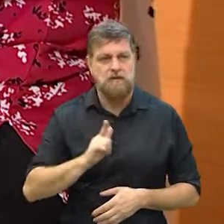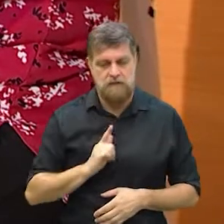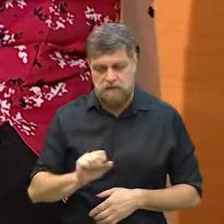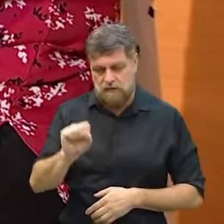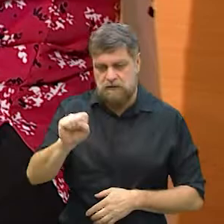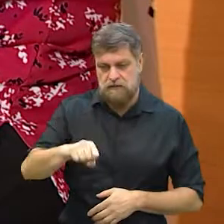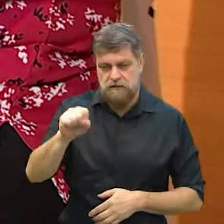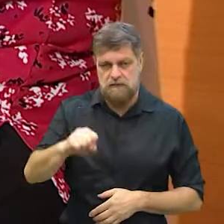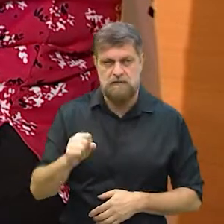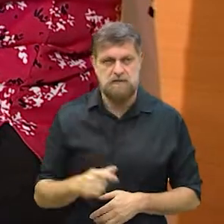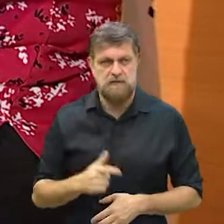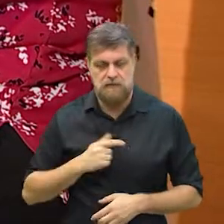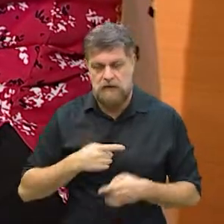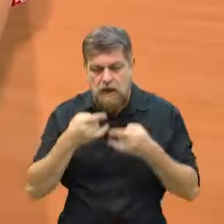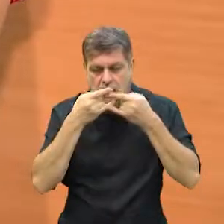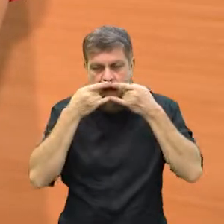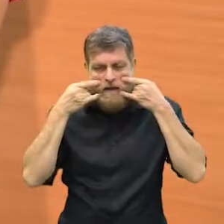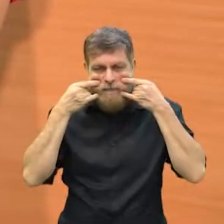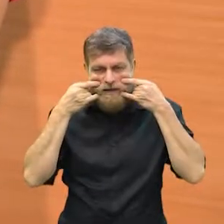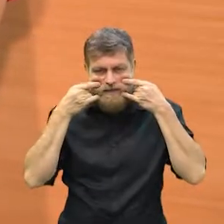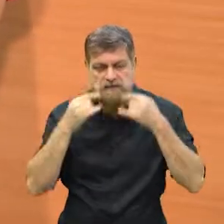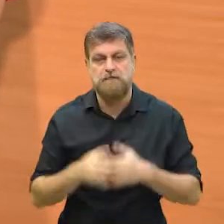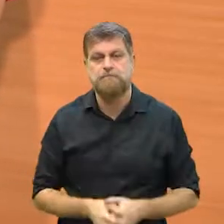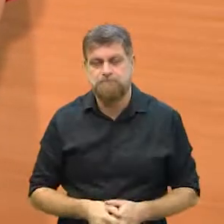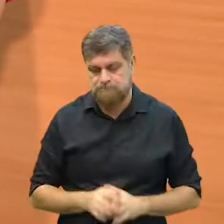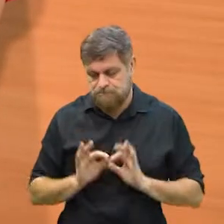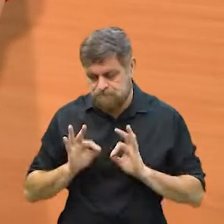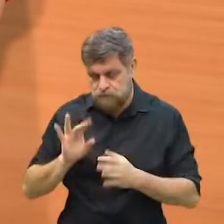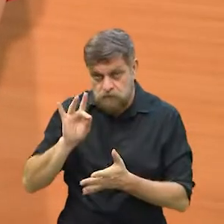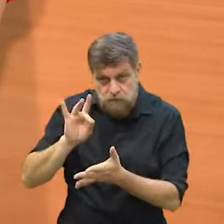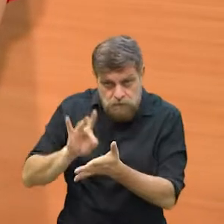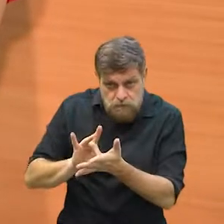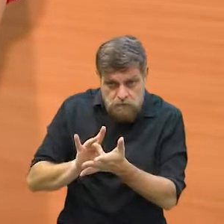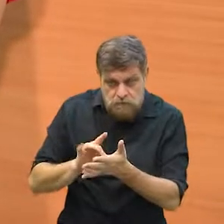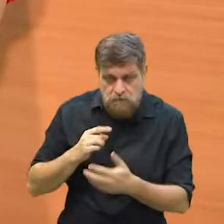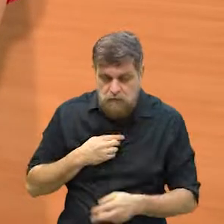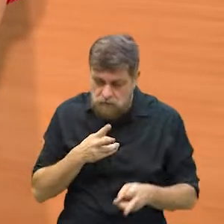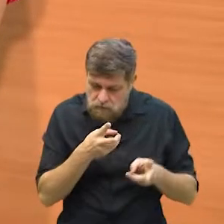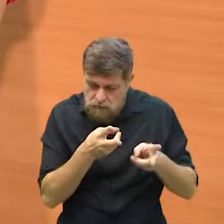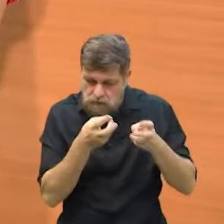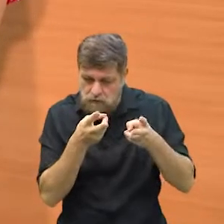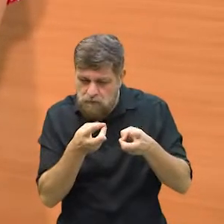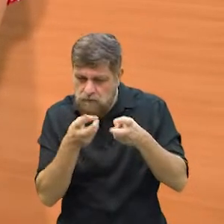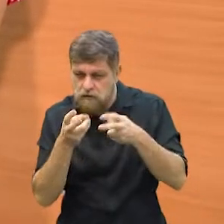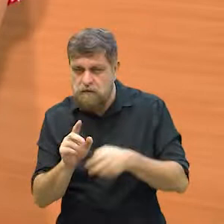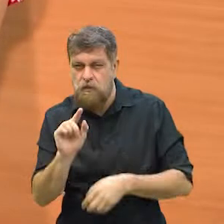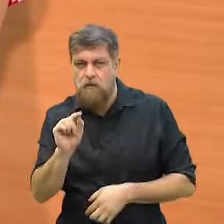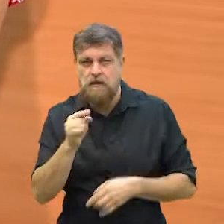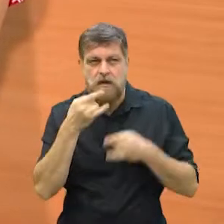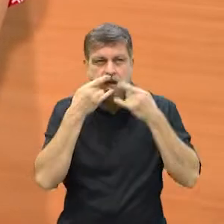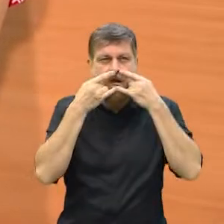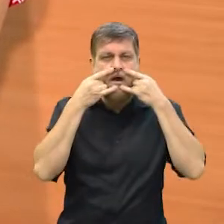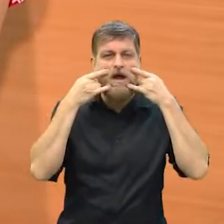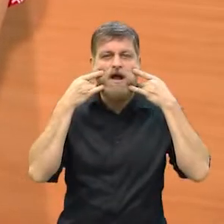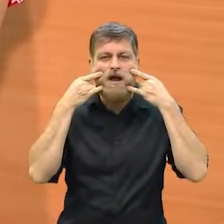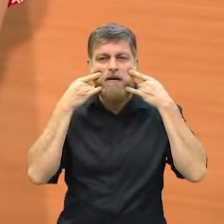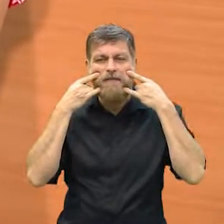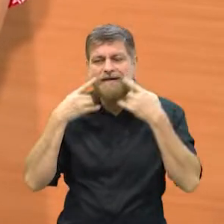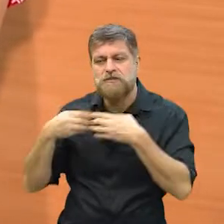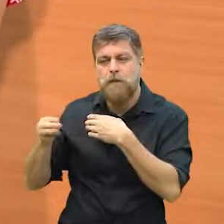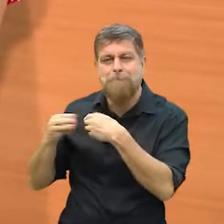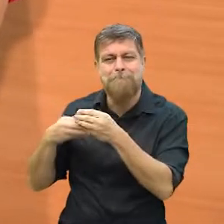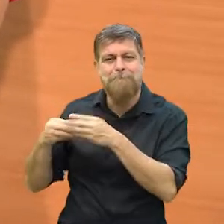Isso, máscaras PFF2. Porque o que eu observo é que, assim, né, na verdade, o uso da máscara